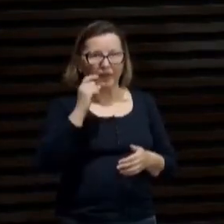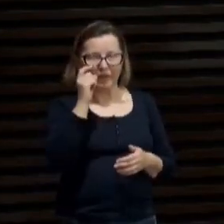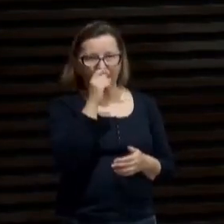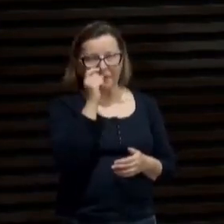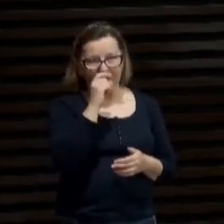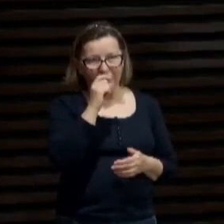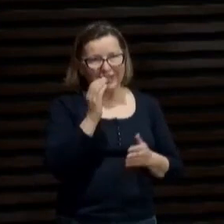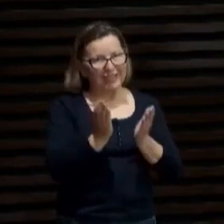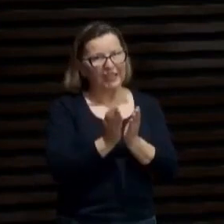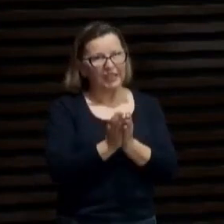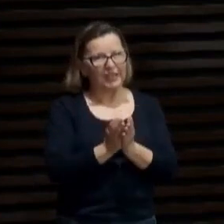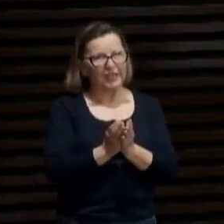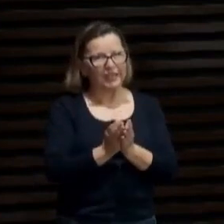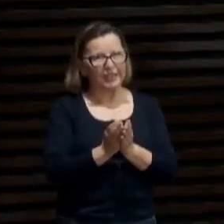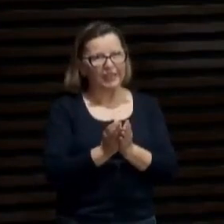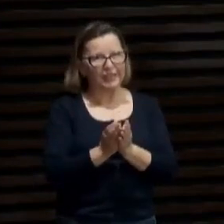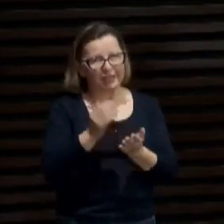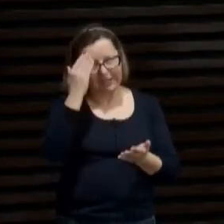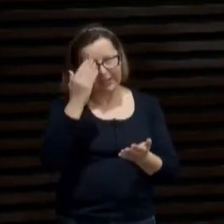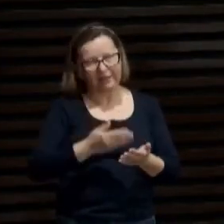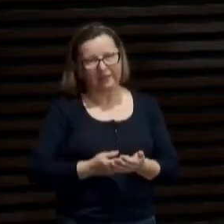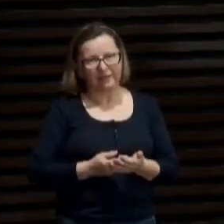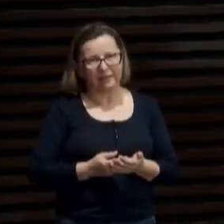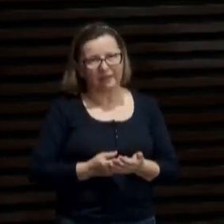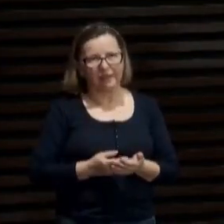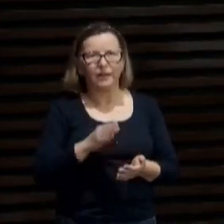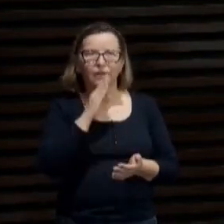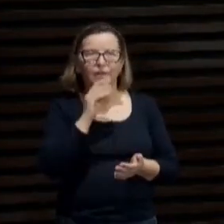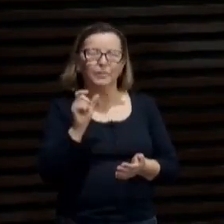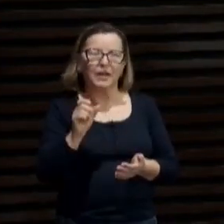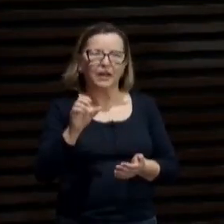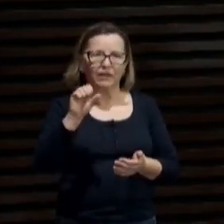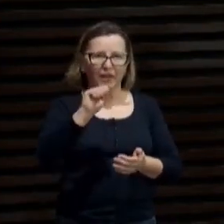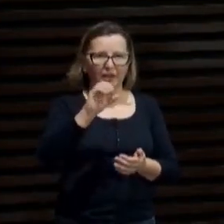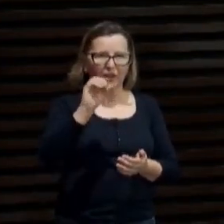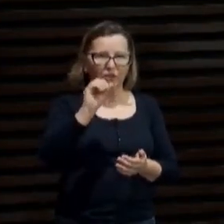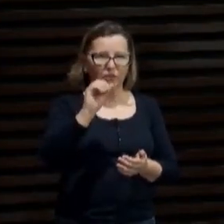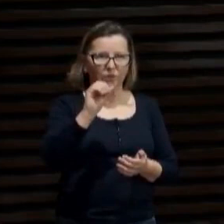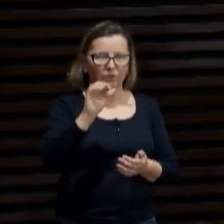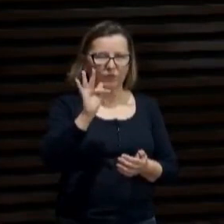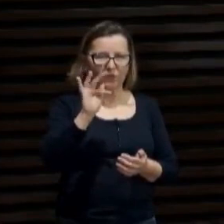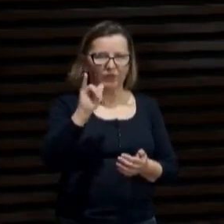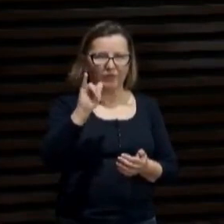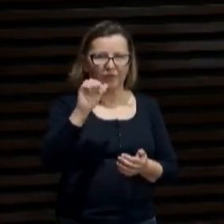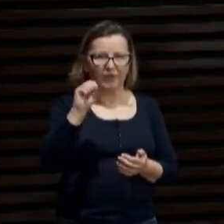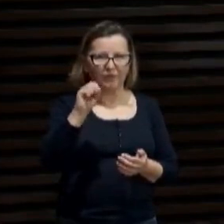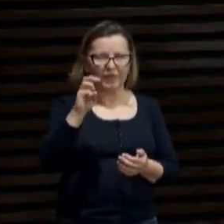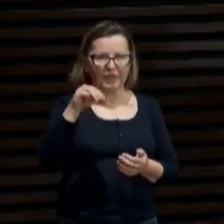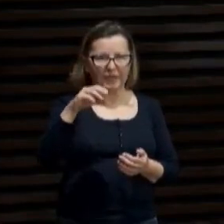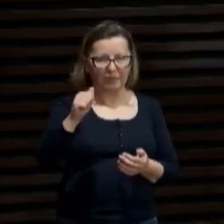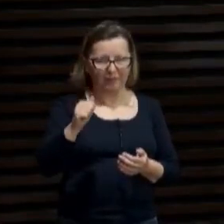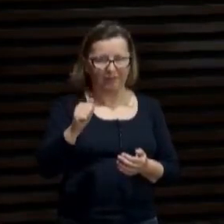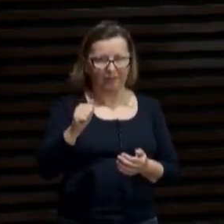cair. Você sabe o que é um sofisma? Eu vou explicar de maneira bem simplória. Um sofisma é quando você pega